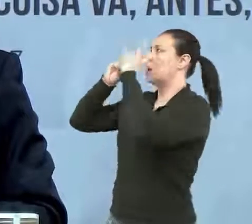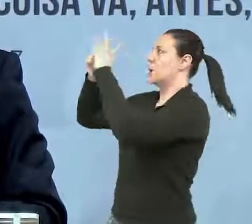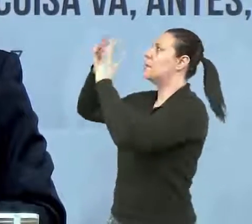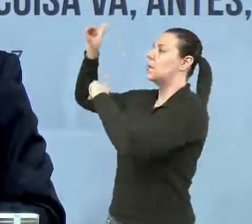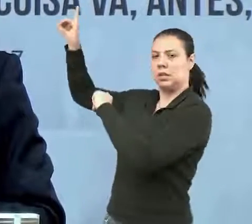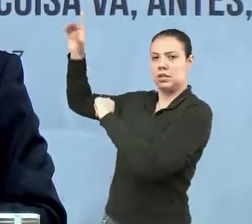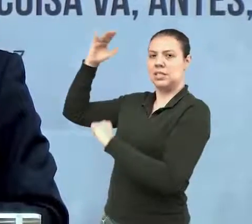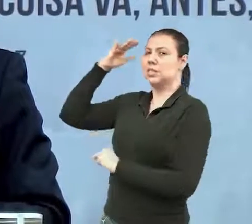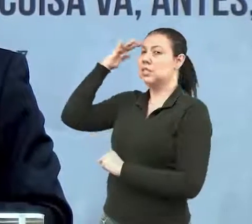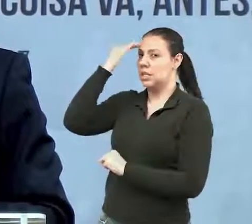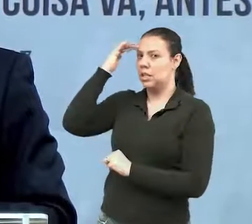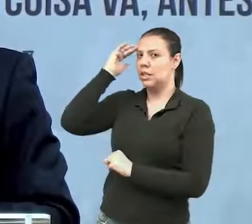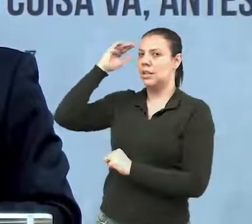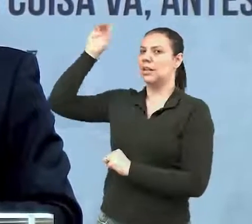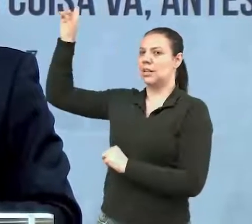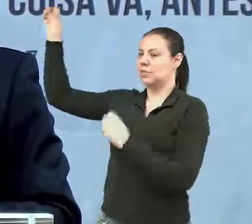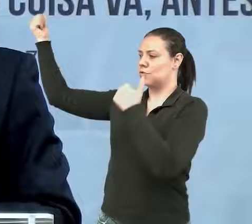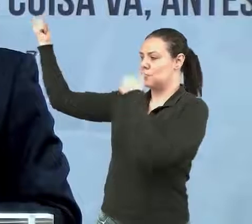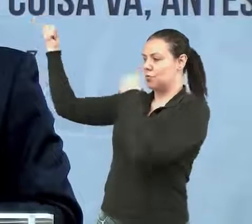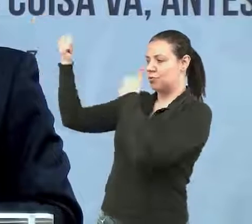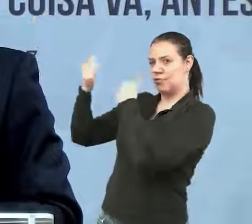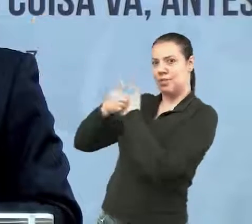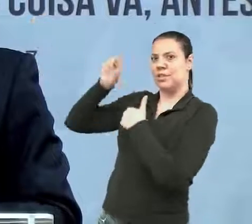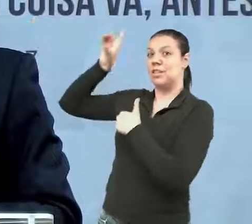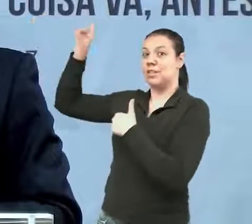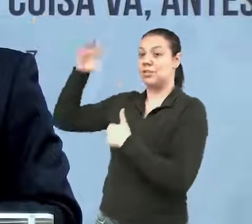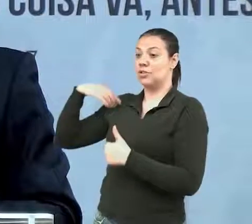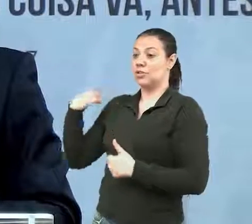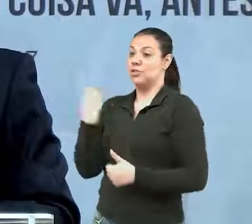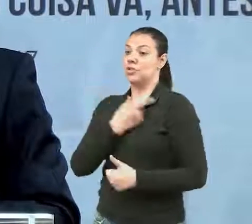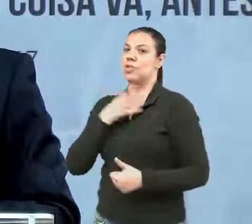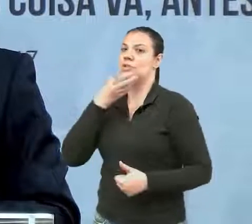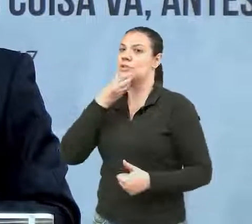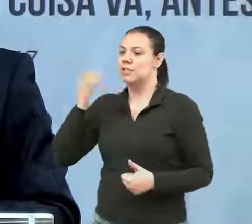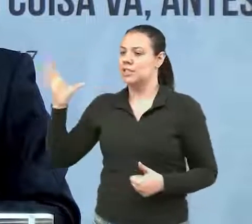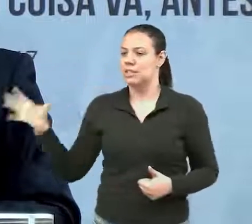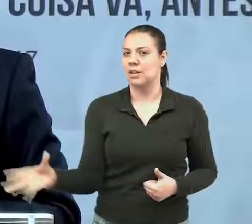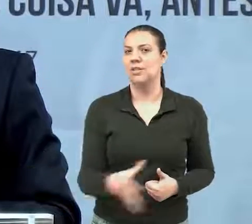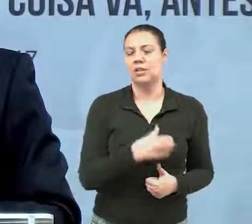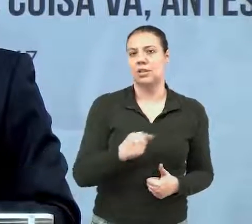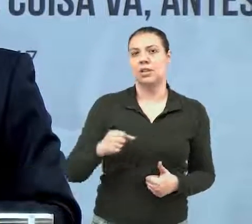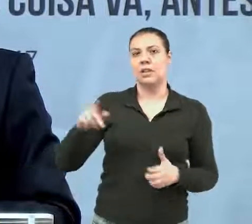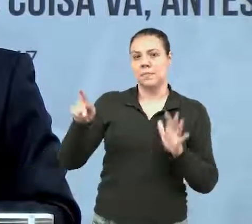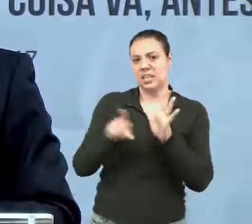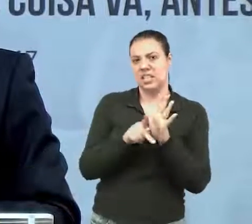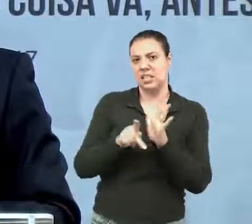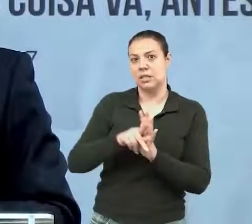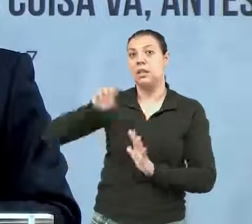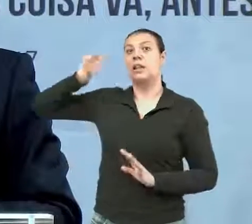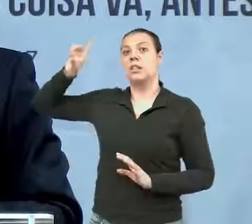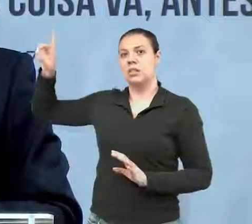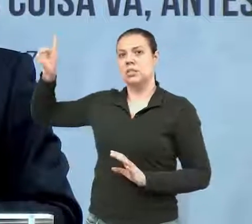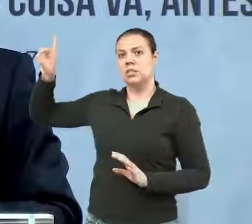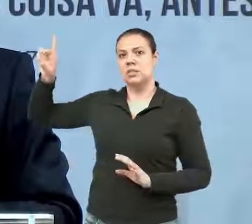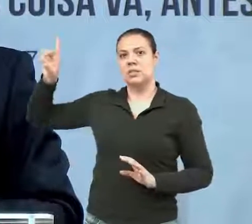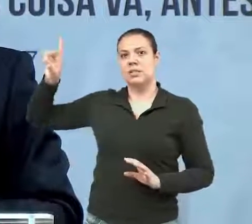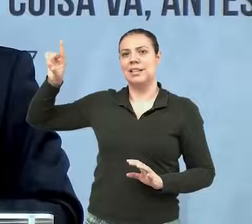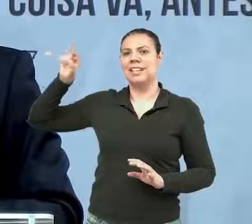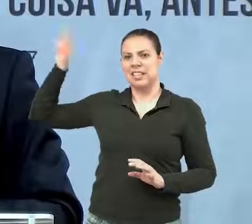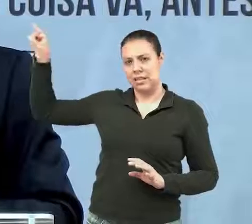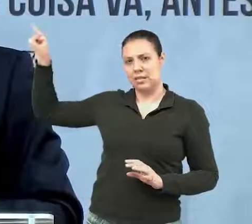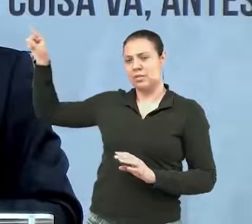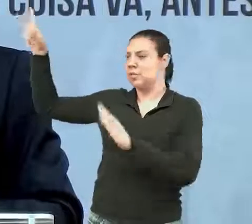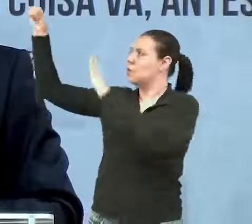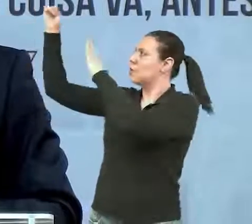você. Ele é o seu Deus, Ele é o seu Salvador, e Ele é quem vai fortalecer você e proteger você